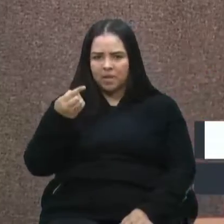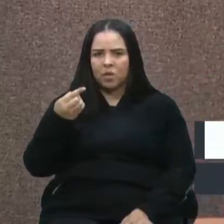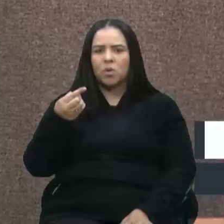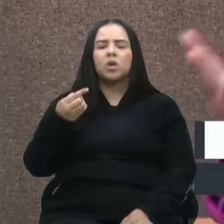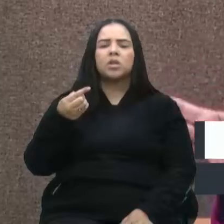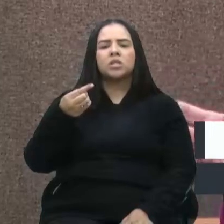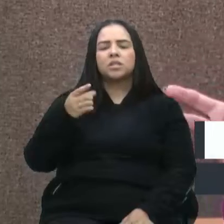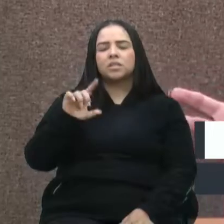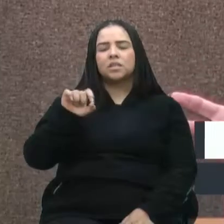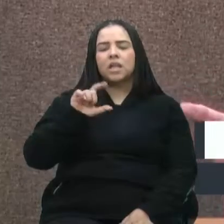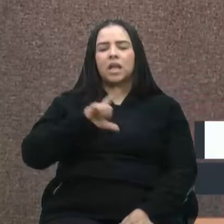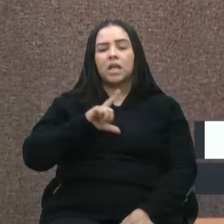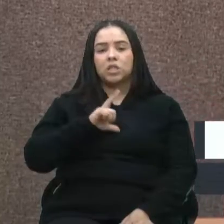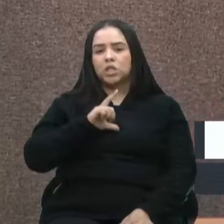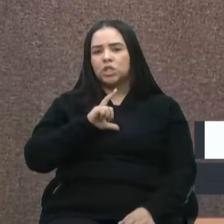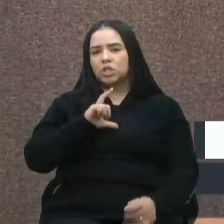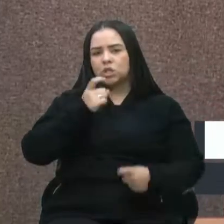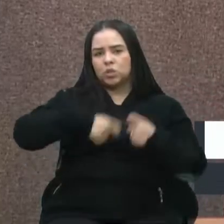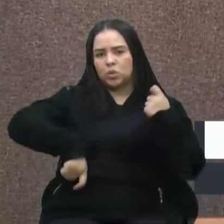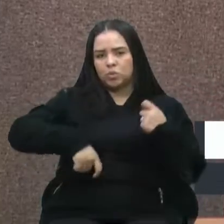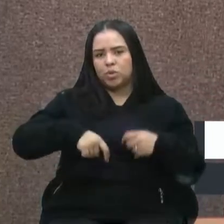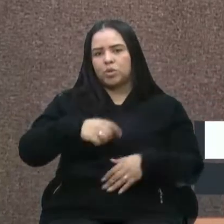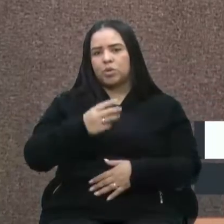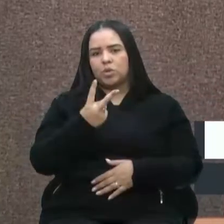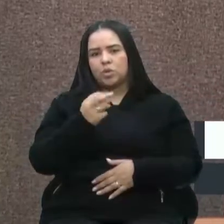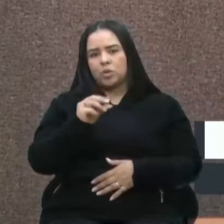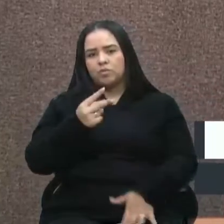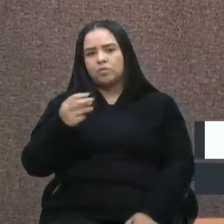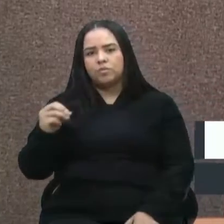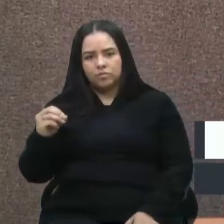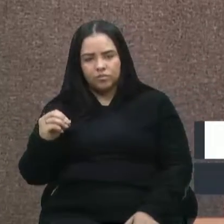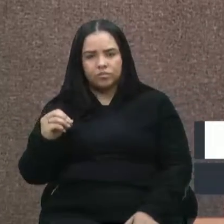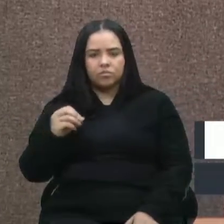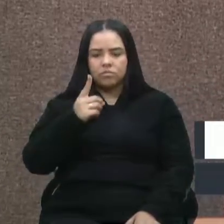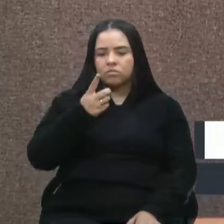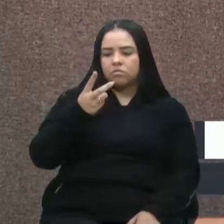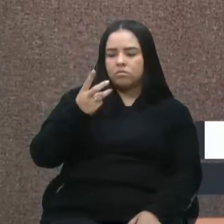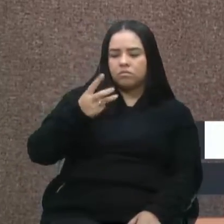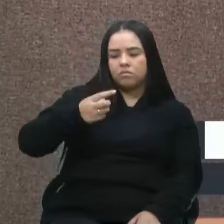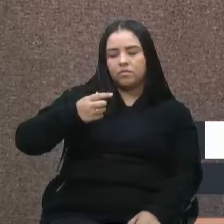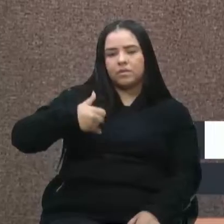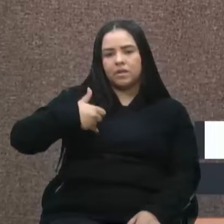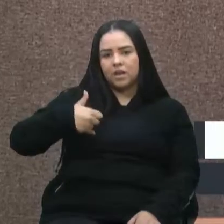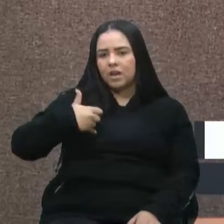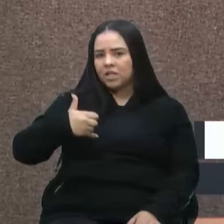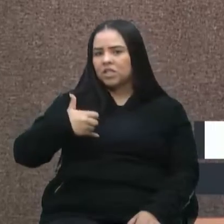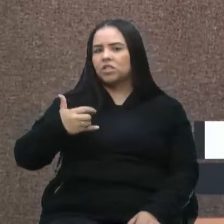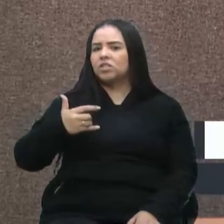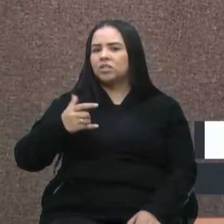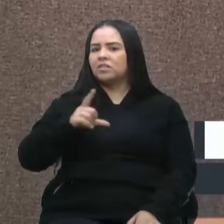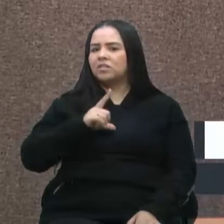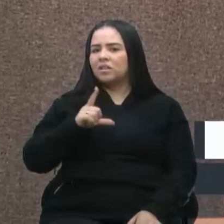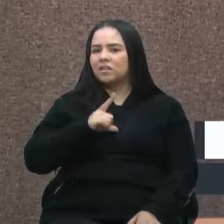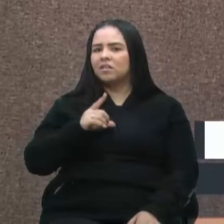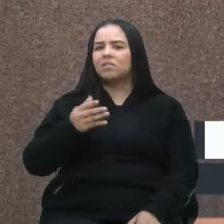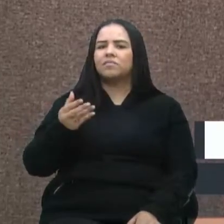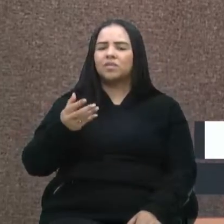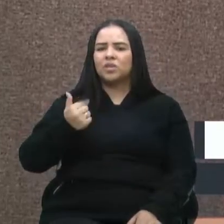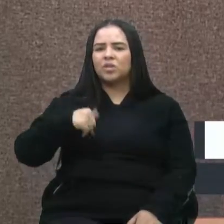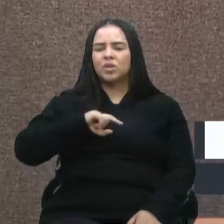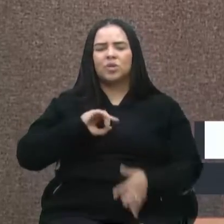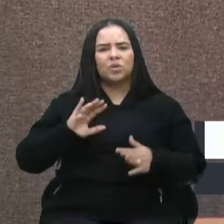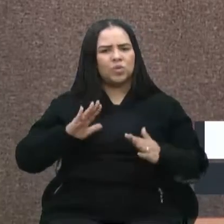2020 sessenta por cento das vítimas de até 13 anos de idade enfim são números assustadores porque nós